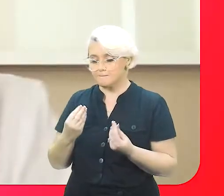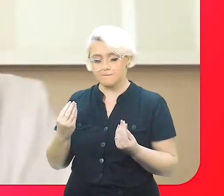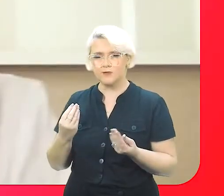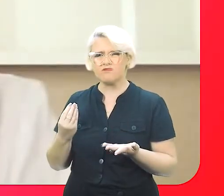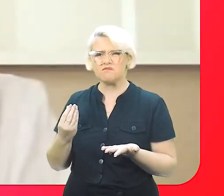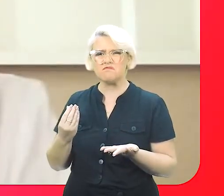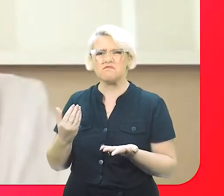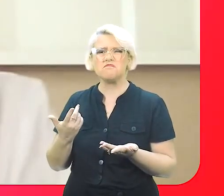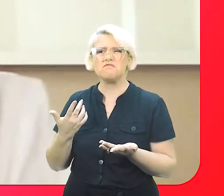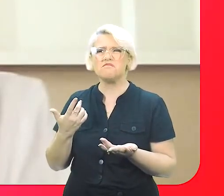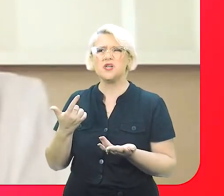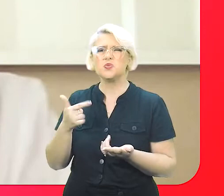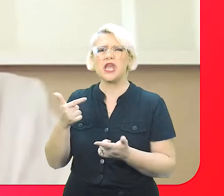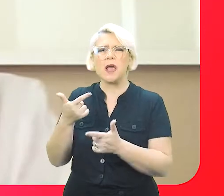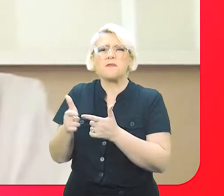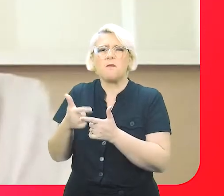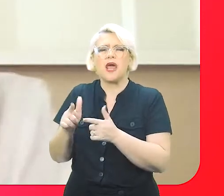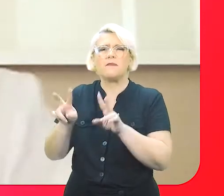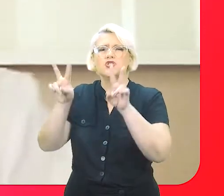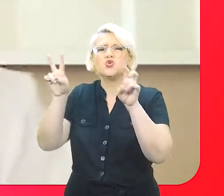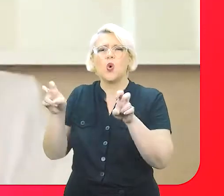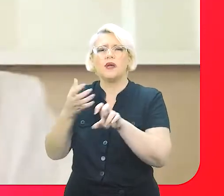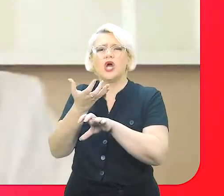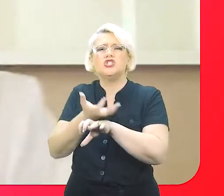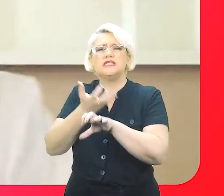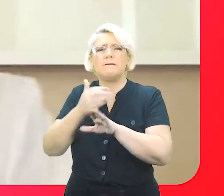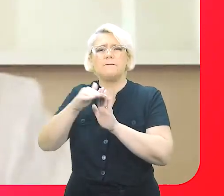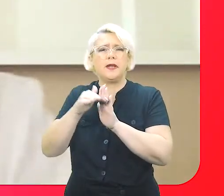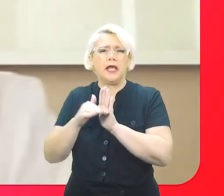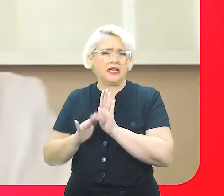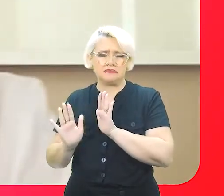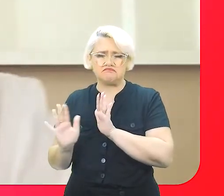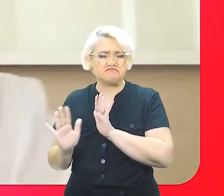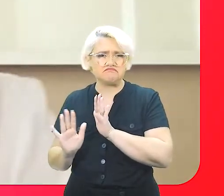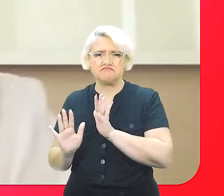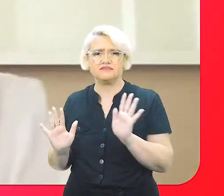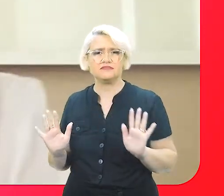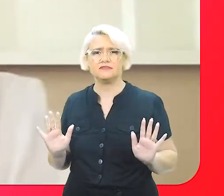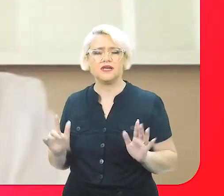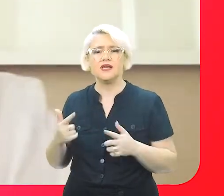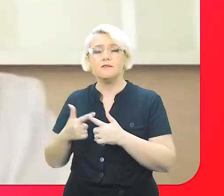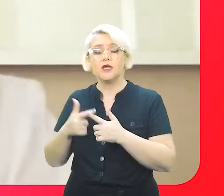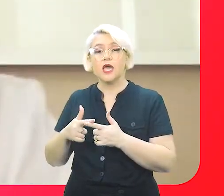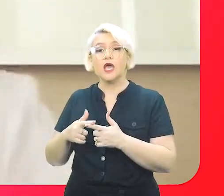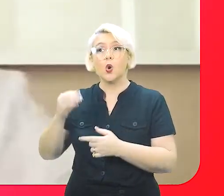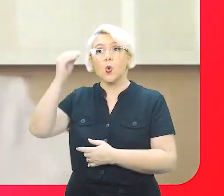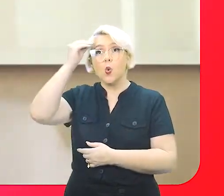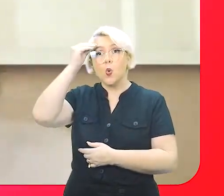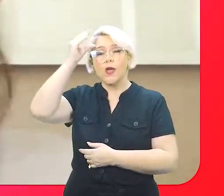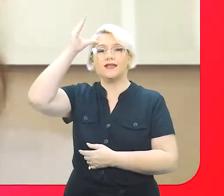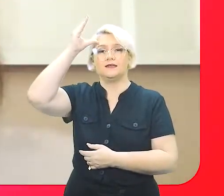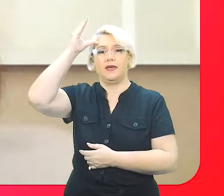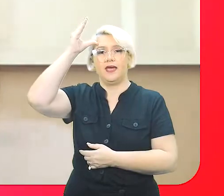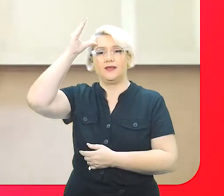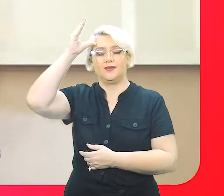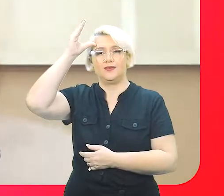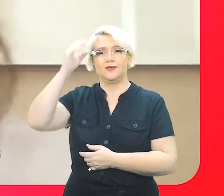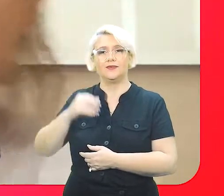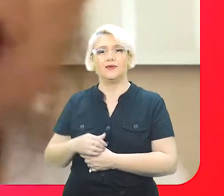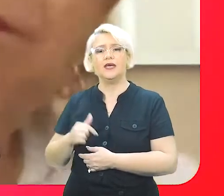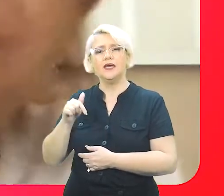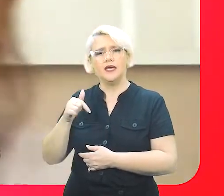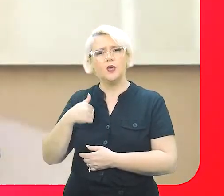foi problema com relação a currículo, porque o conhecimento, né,